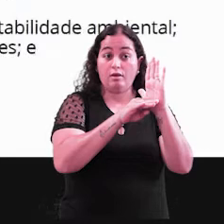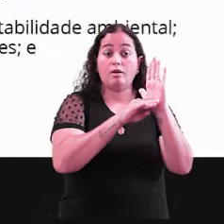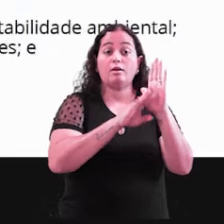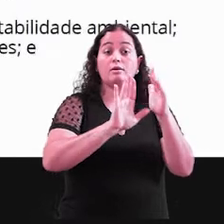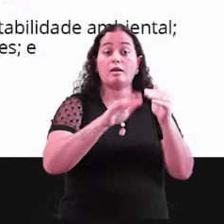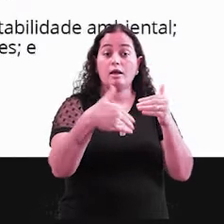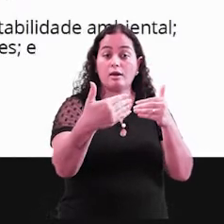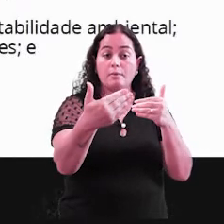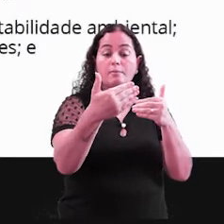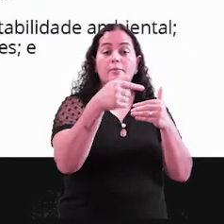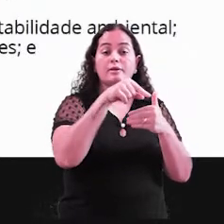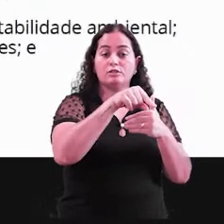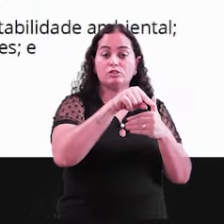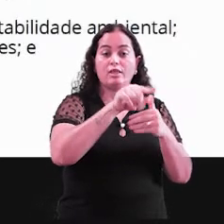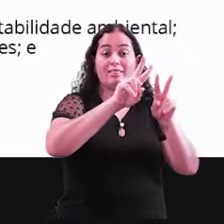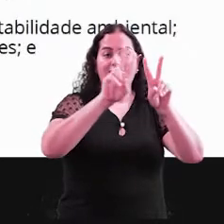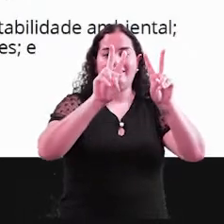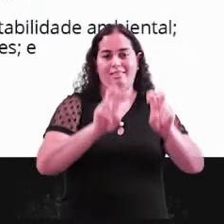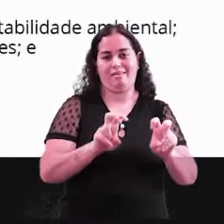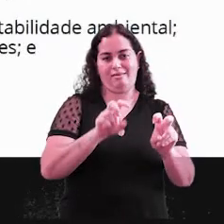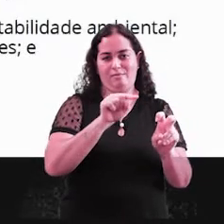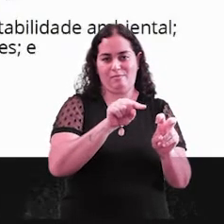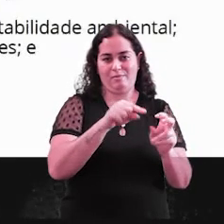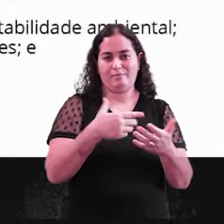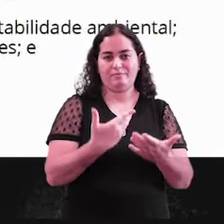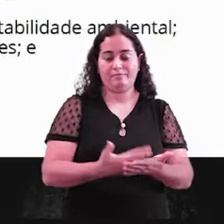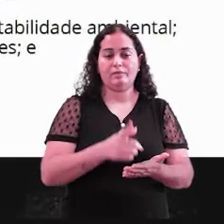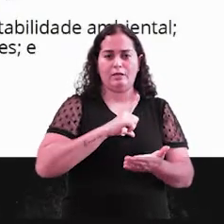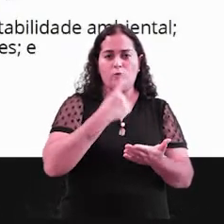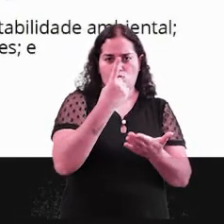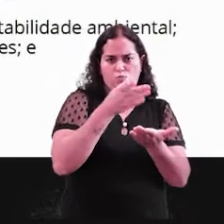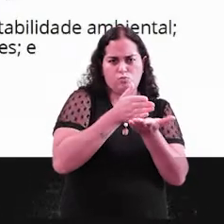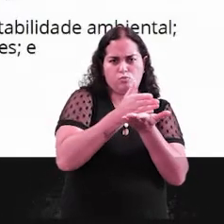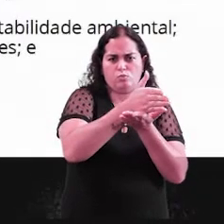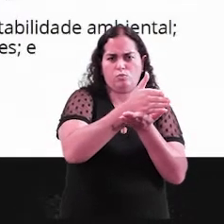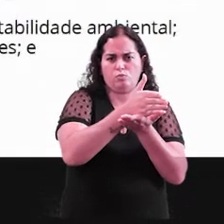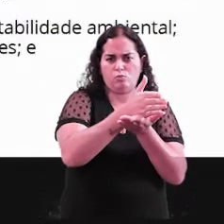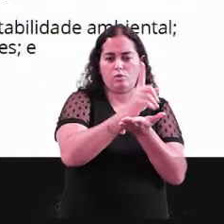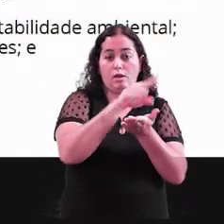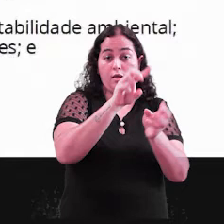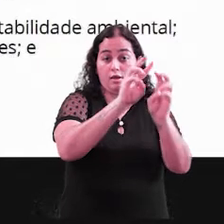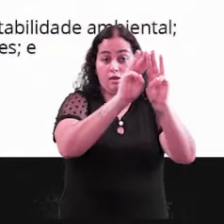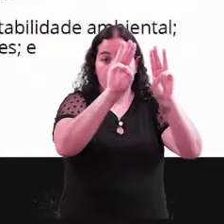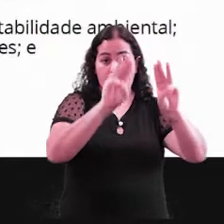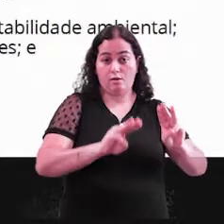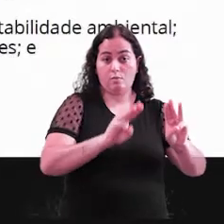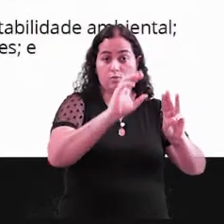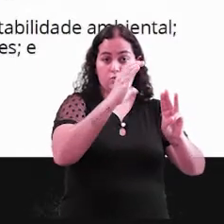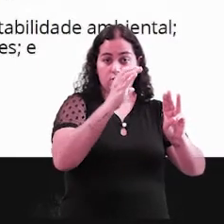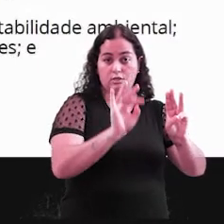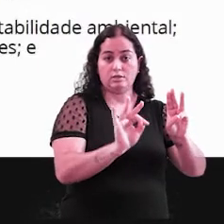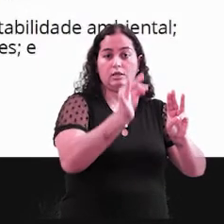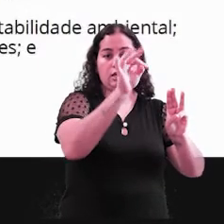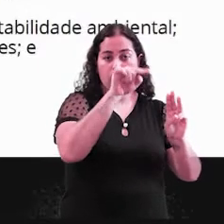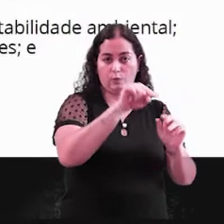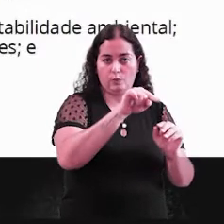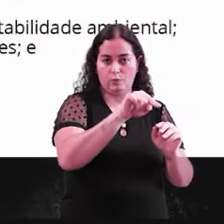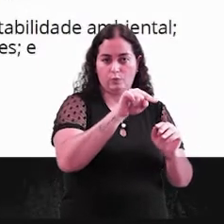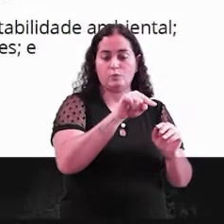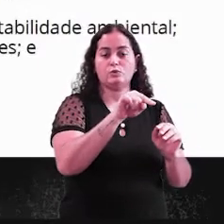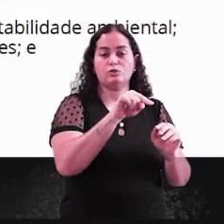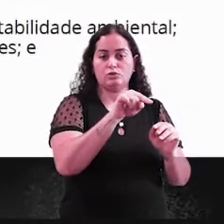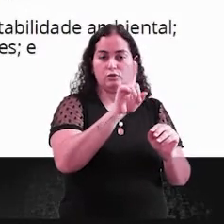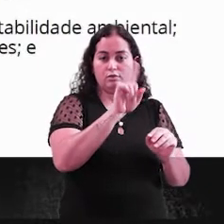partir dos temas transversais. Eu destaco que um eixo setorial são os museus de ciências e tecnologia,